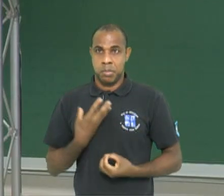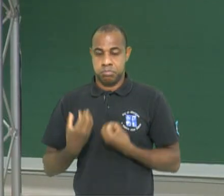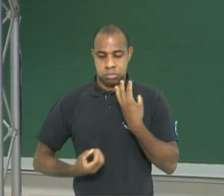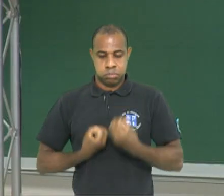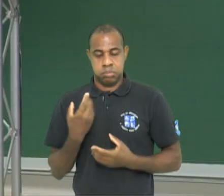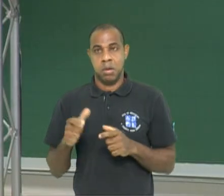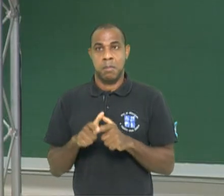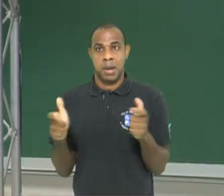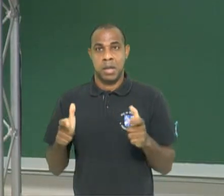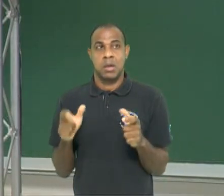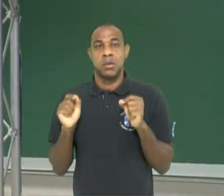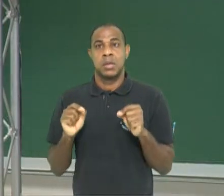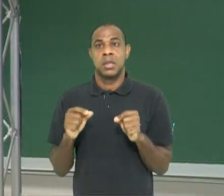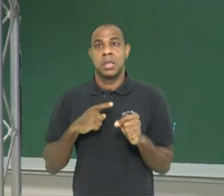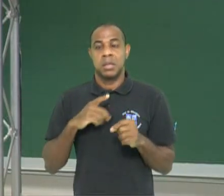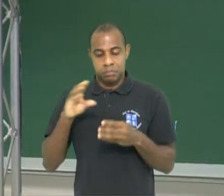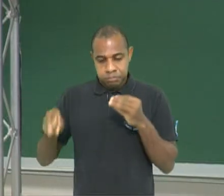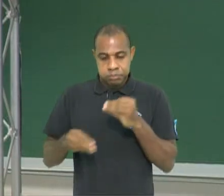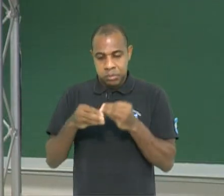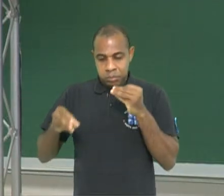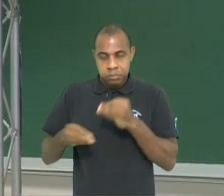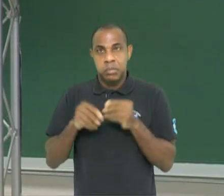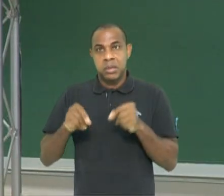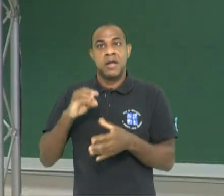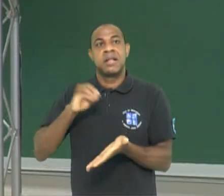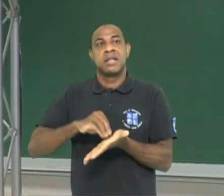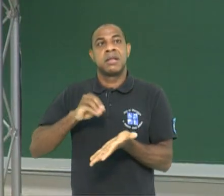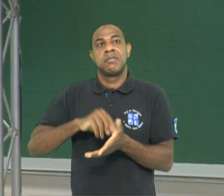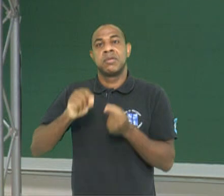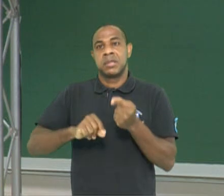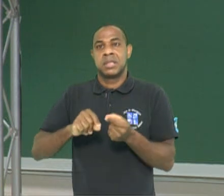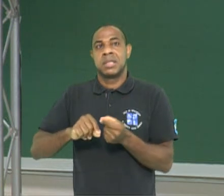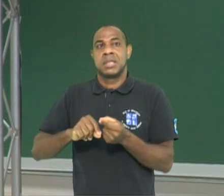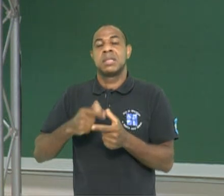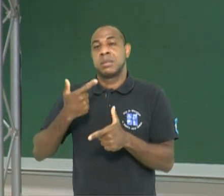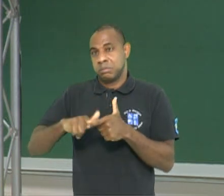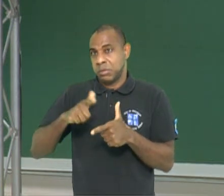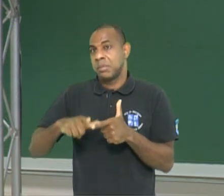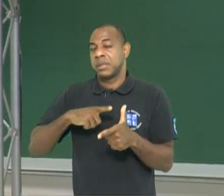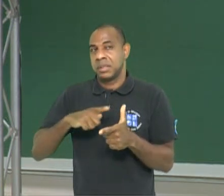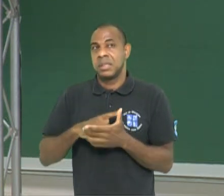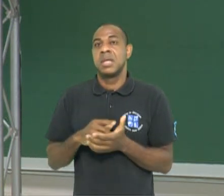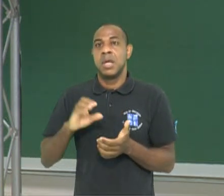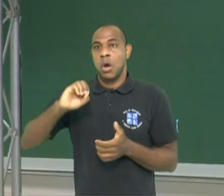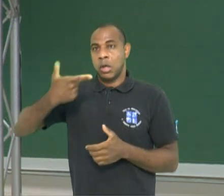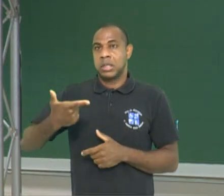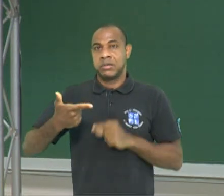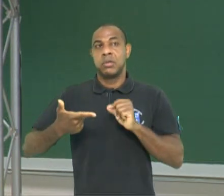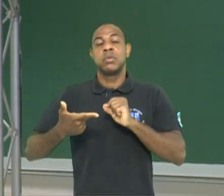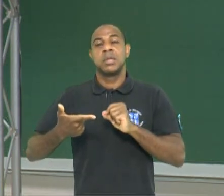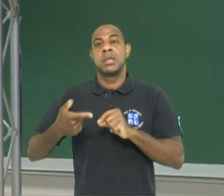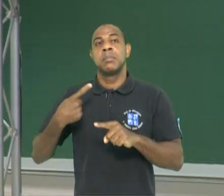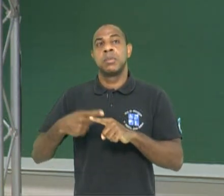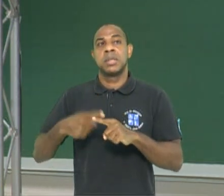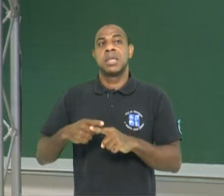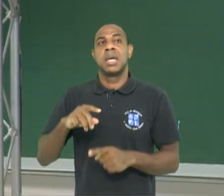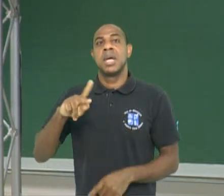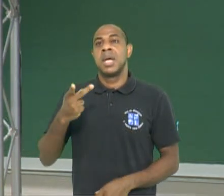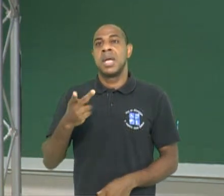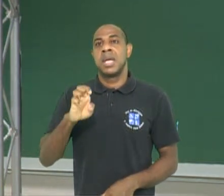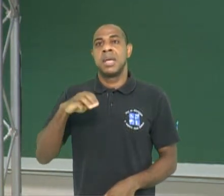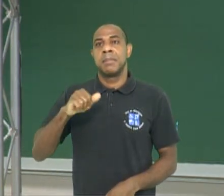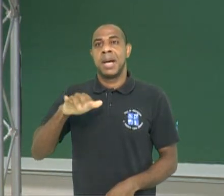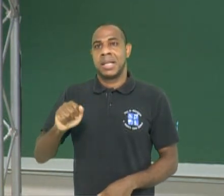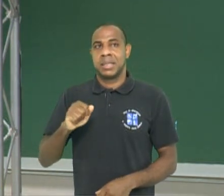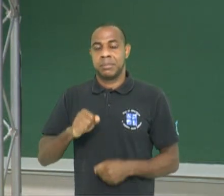quantidade e com isso é suprida essa falta, né, essa deficiência ali de distribuição de oxigênio, porque mais hemácias, mais